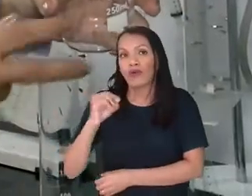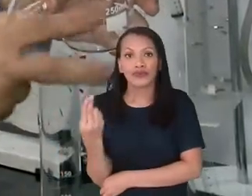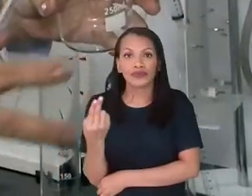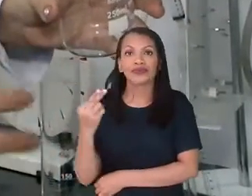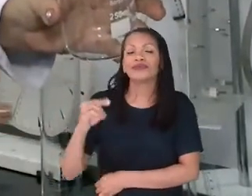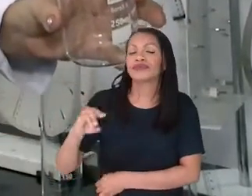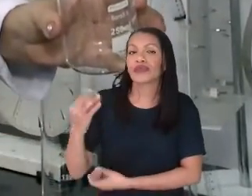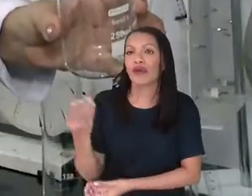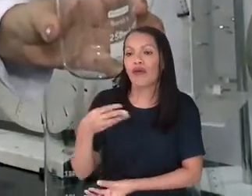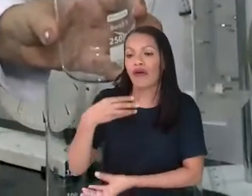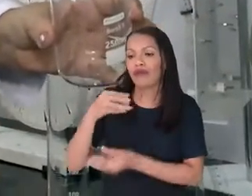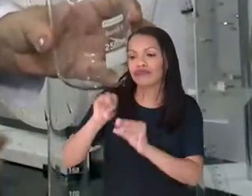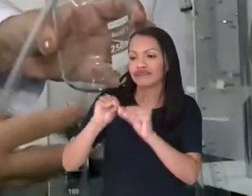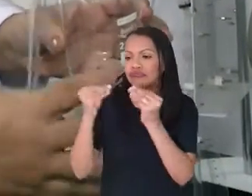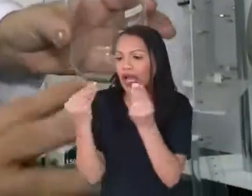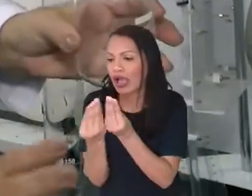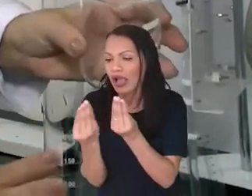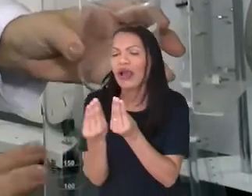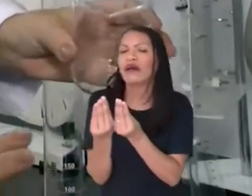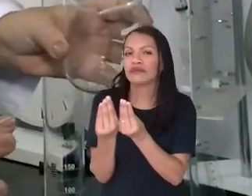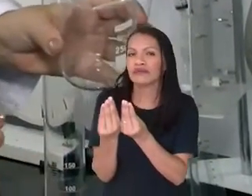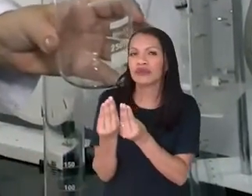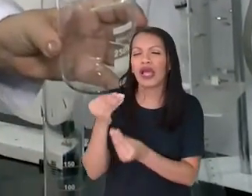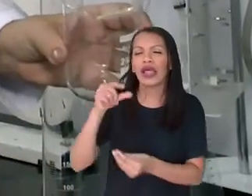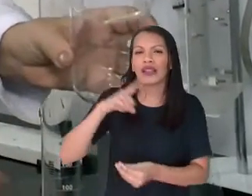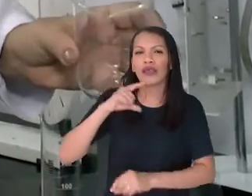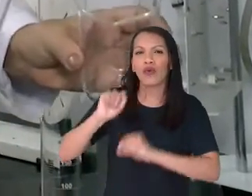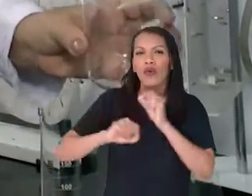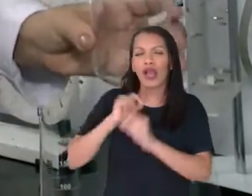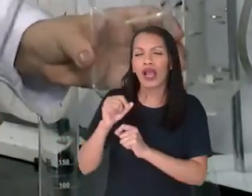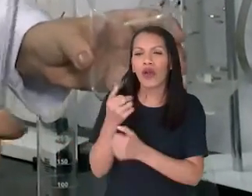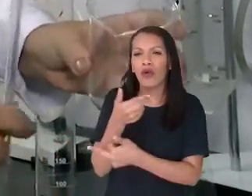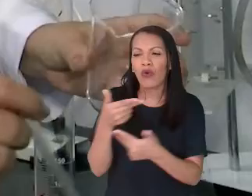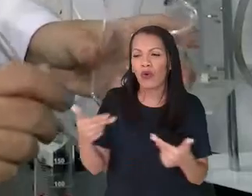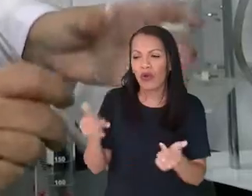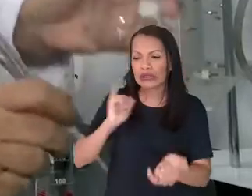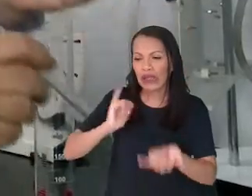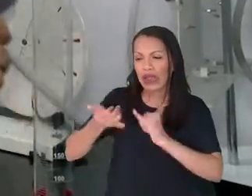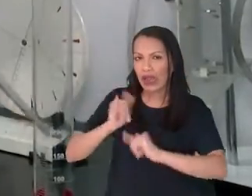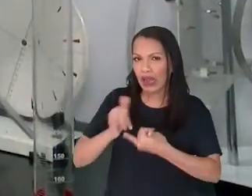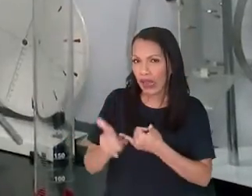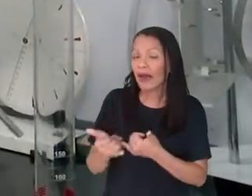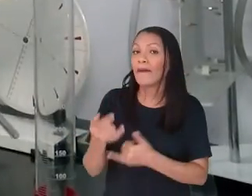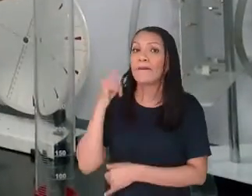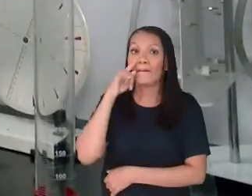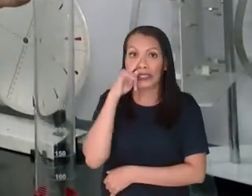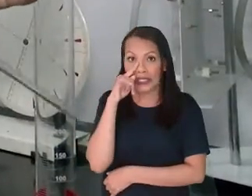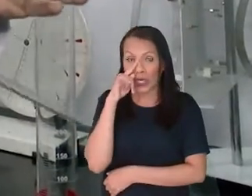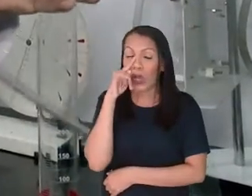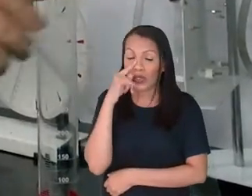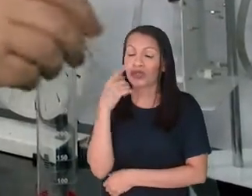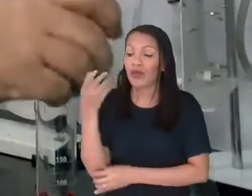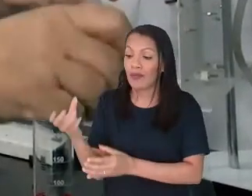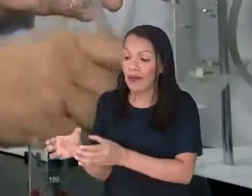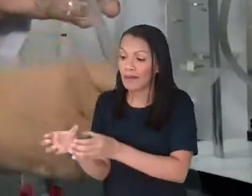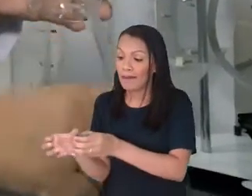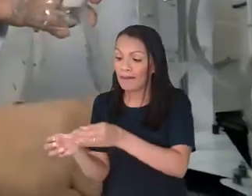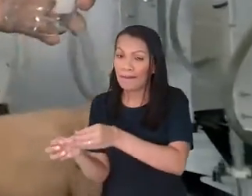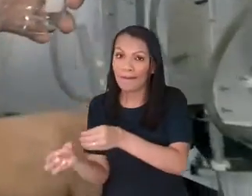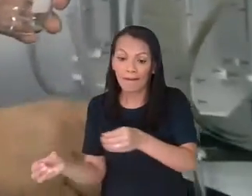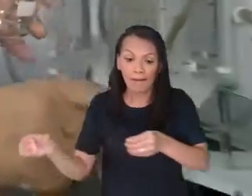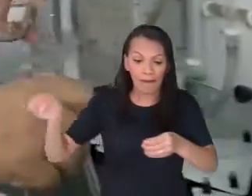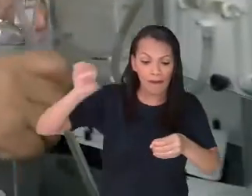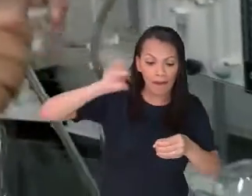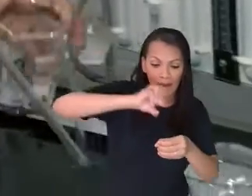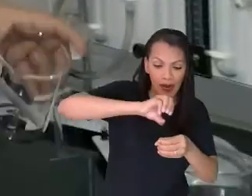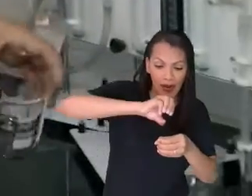uma substância aí que recebeu alguns componentes aí que são ácidos, eu quero transportar de um becker para outro. Olha o que eu